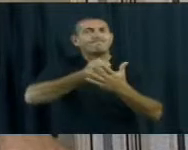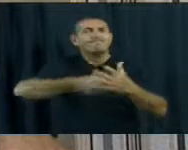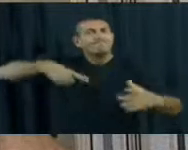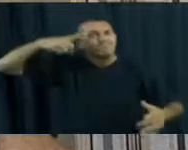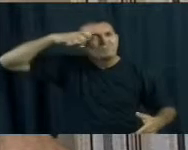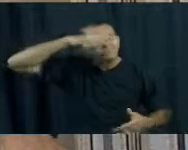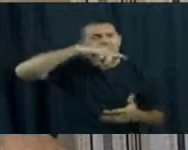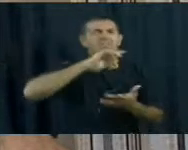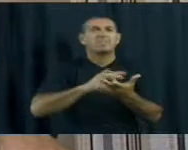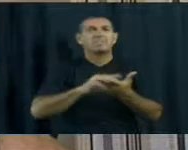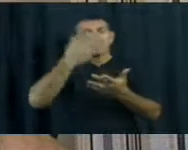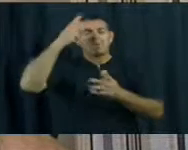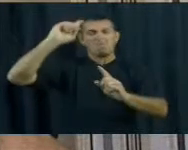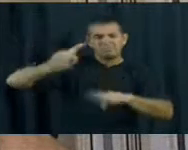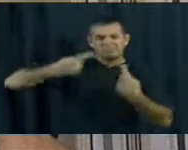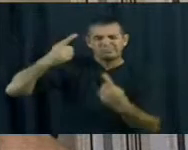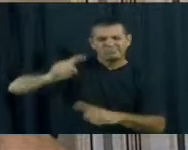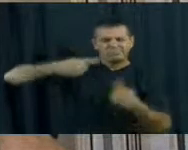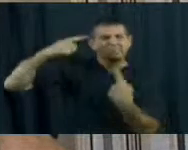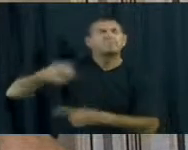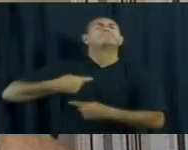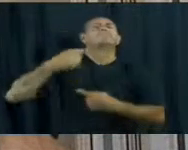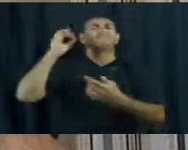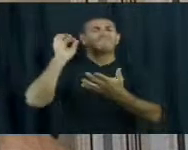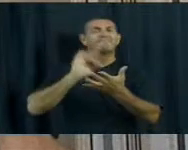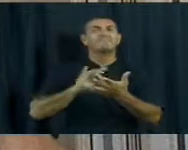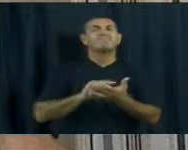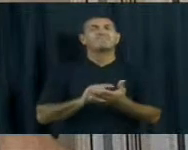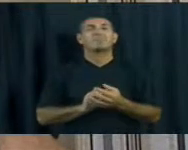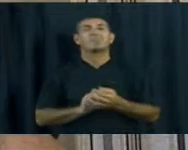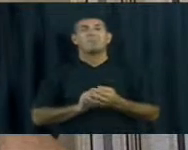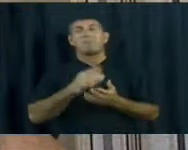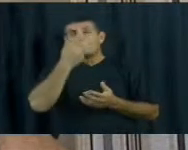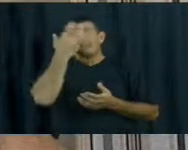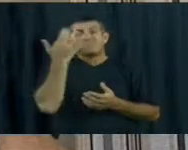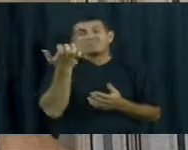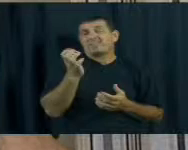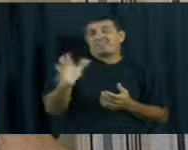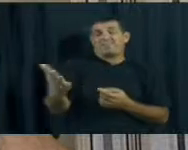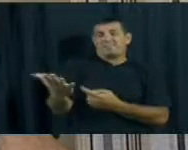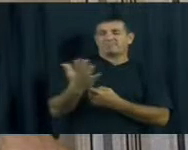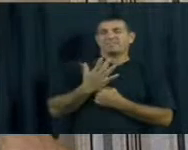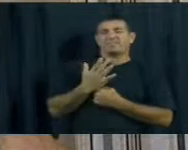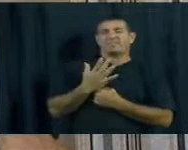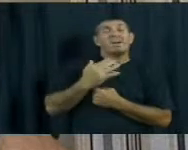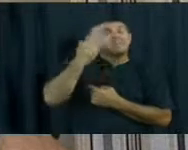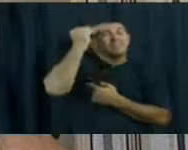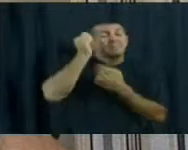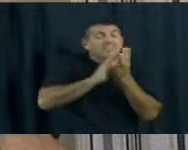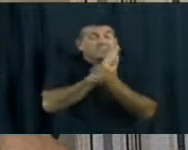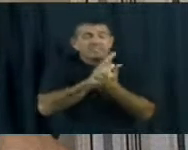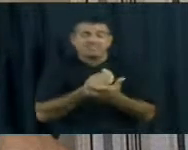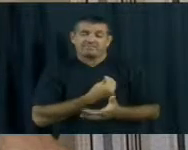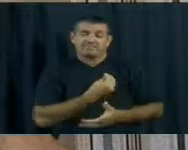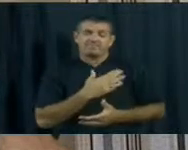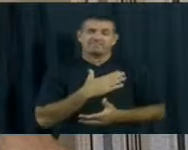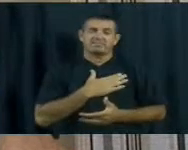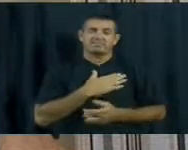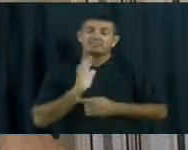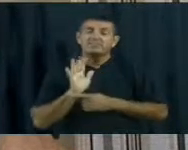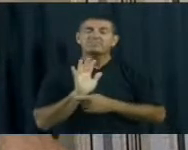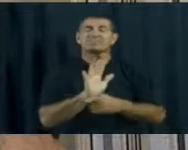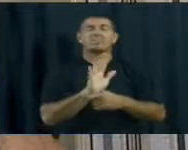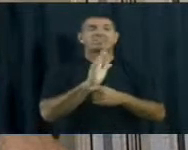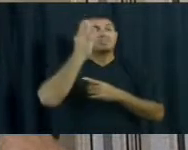muitas críticas, pessoas que às vezes não vivem esse momento